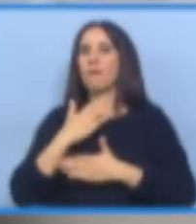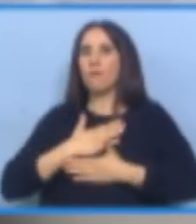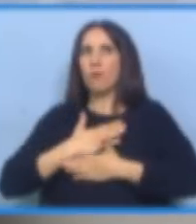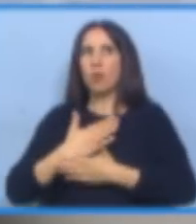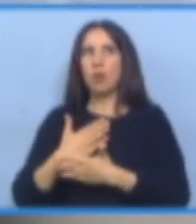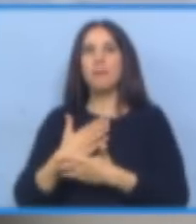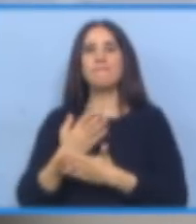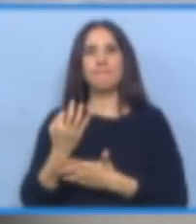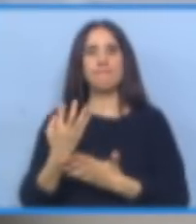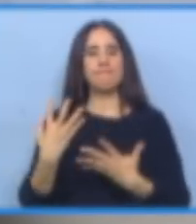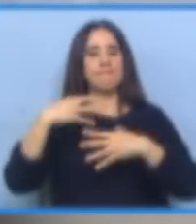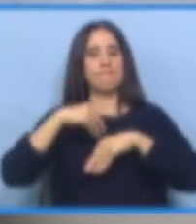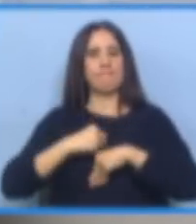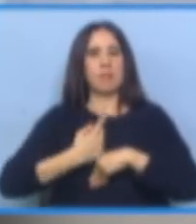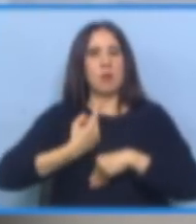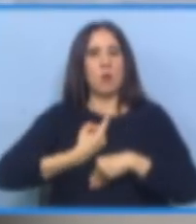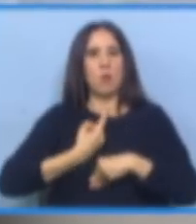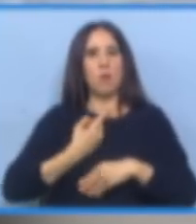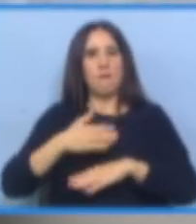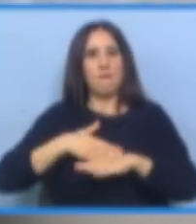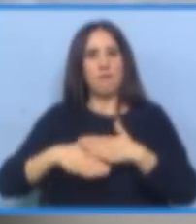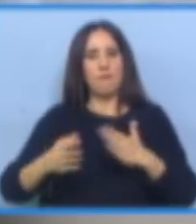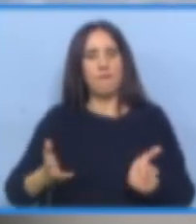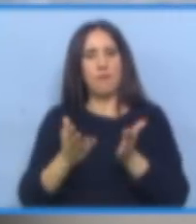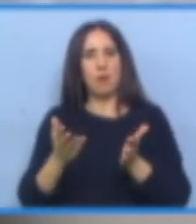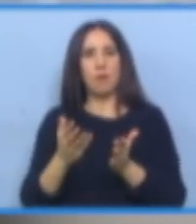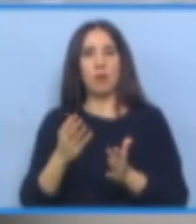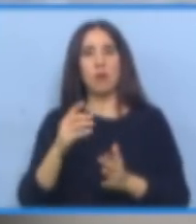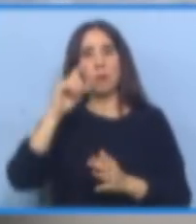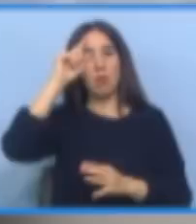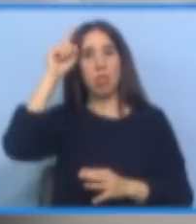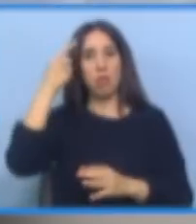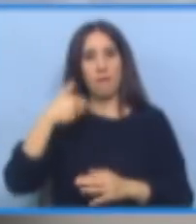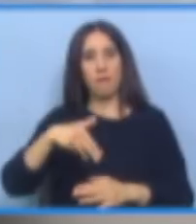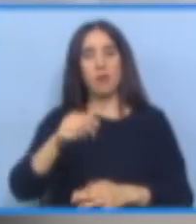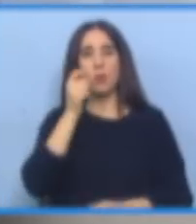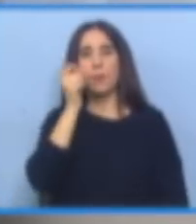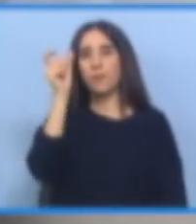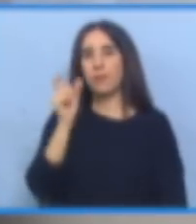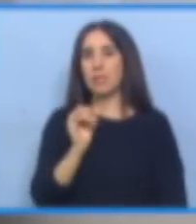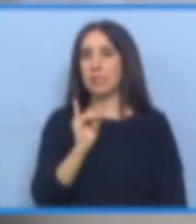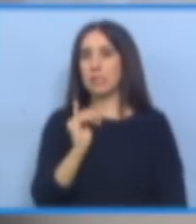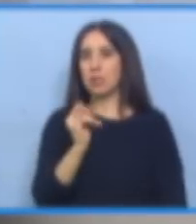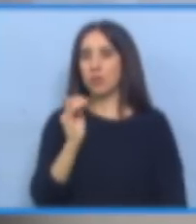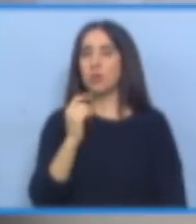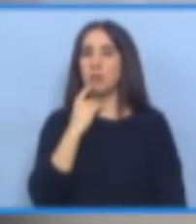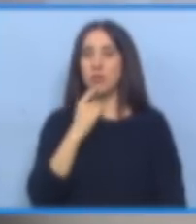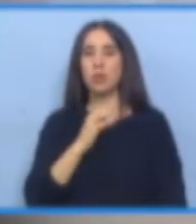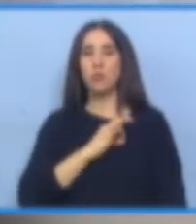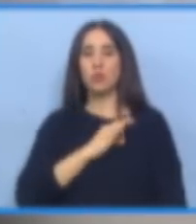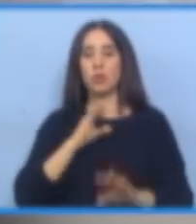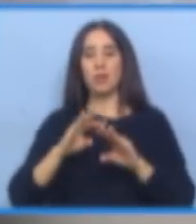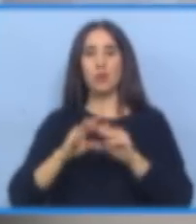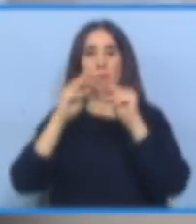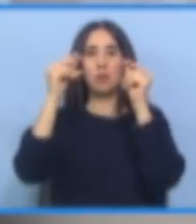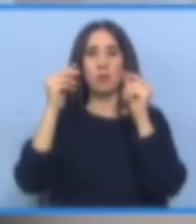si a missão de realizar, de concretizar aquela que era a profecia de Isaías. O Espírito do Senhor está sobre mim porque Ele